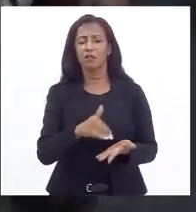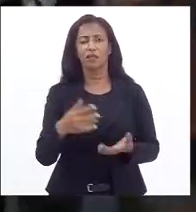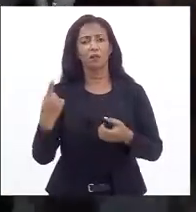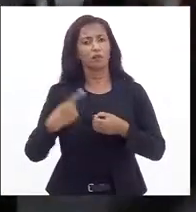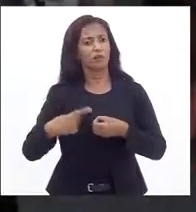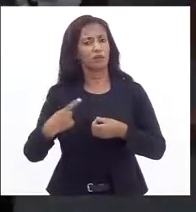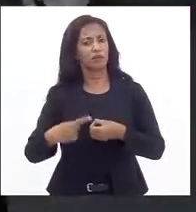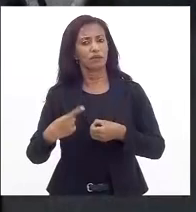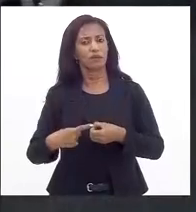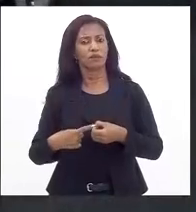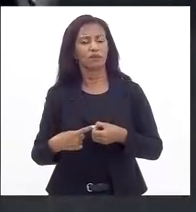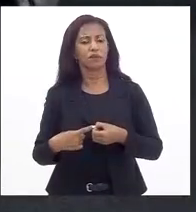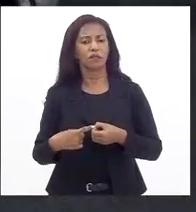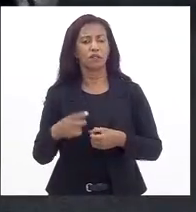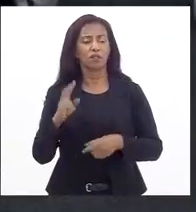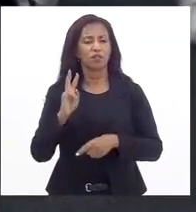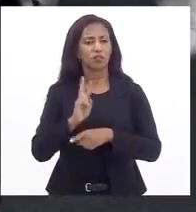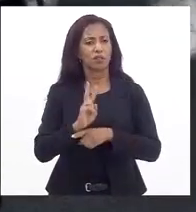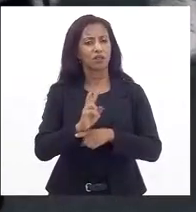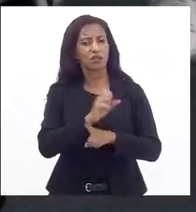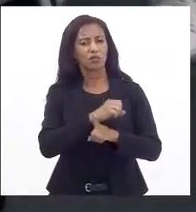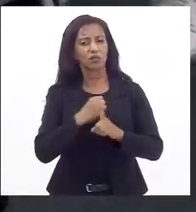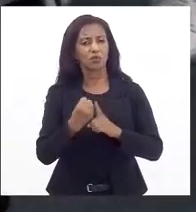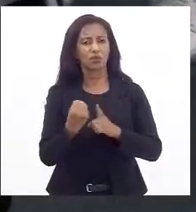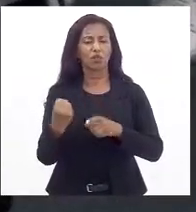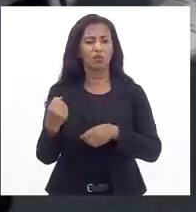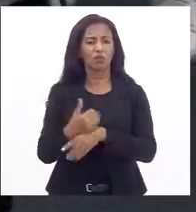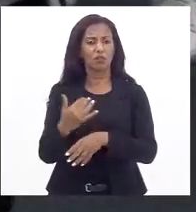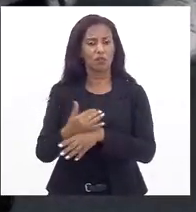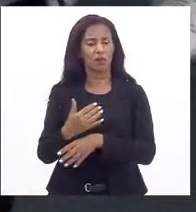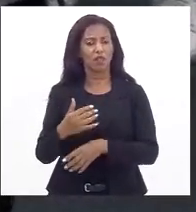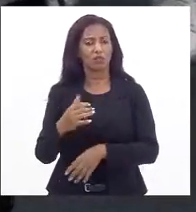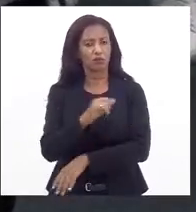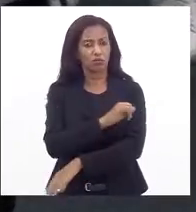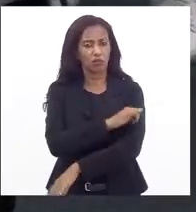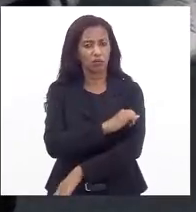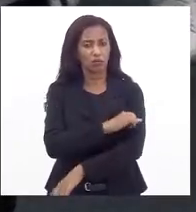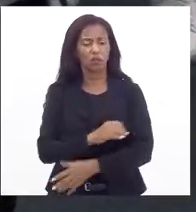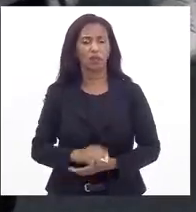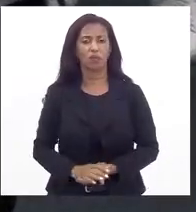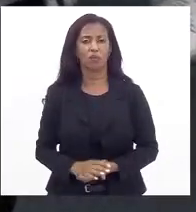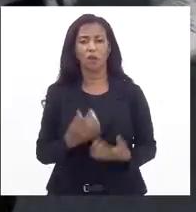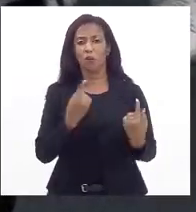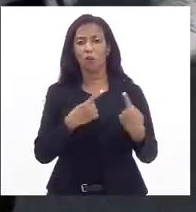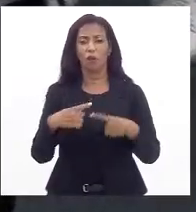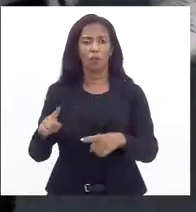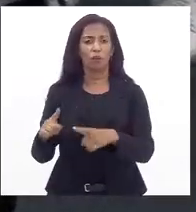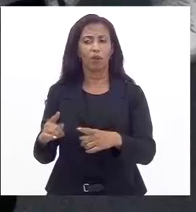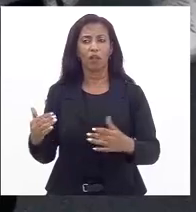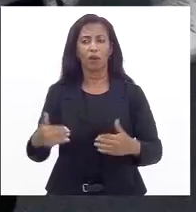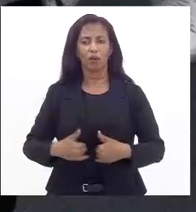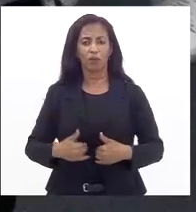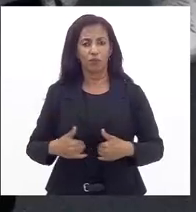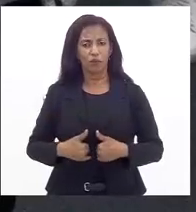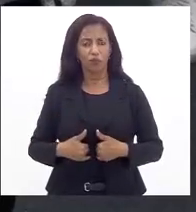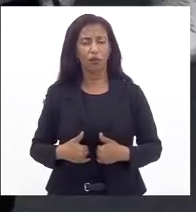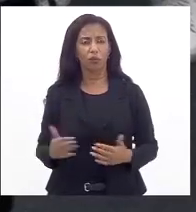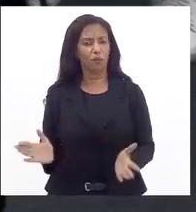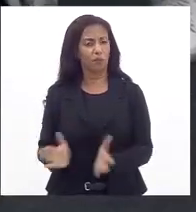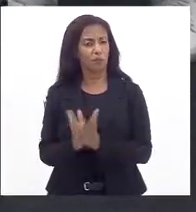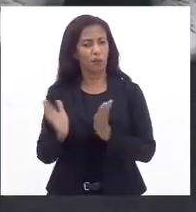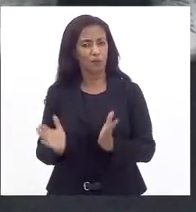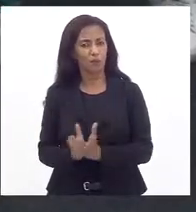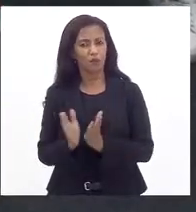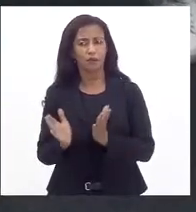municipal de assistência social da cidade do Rio de Janeiro para combater a fome a